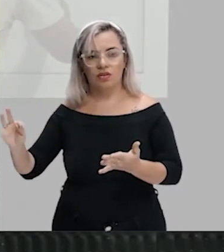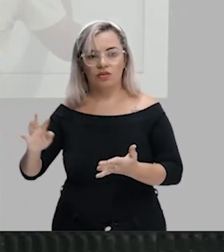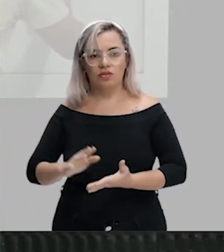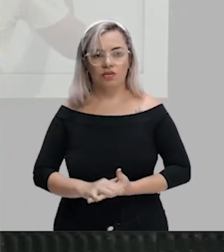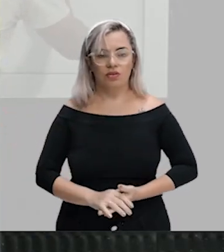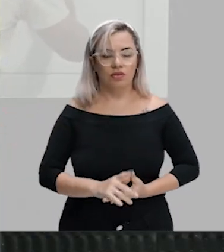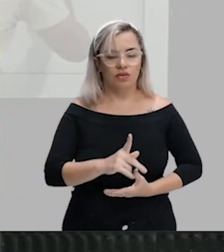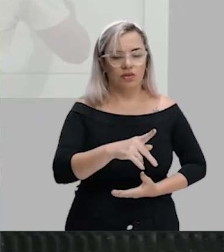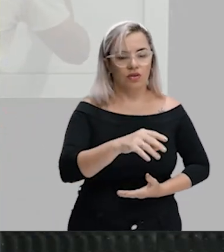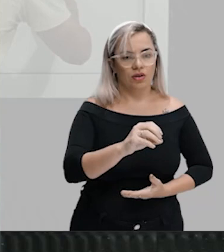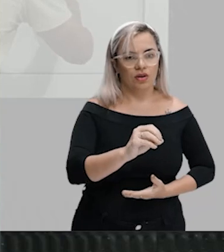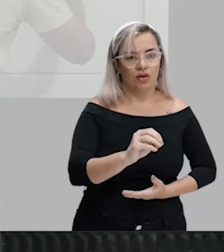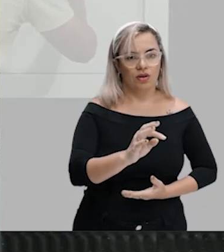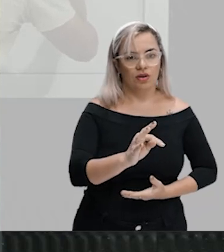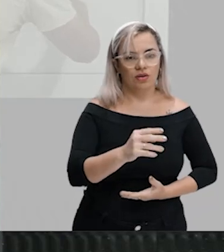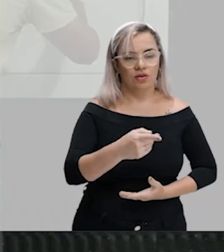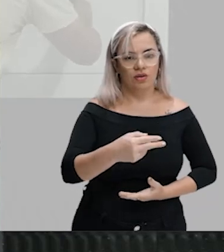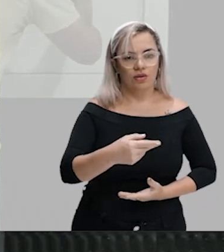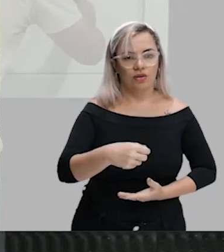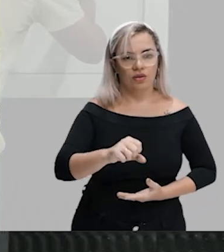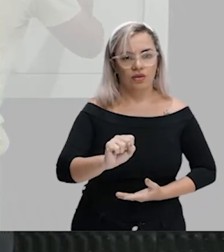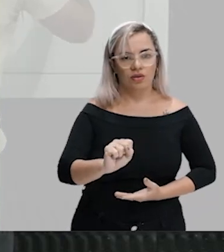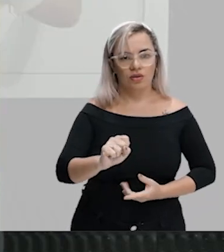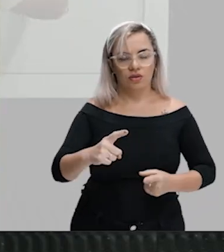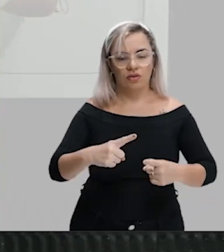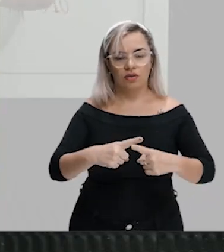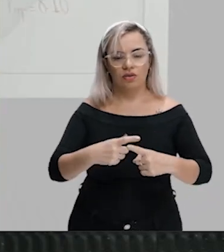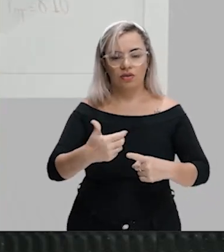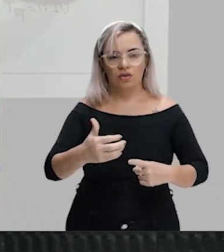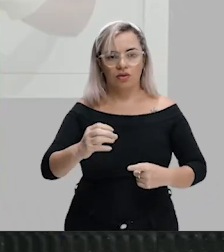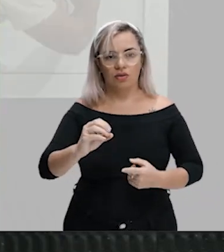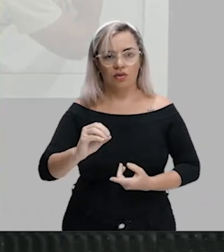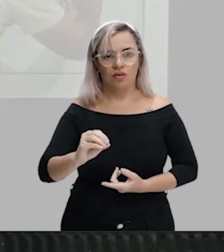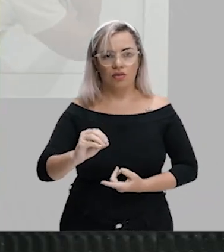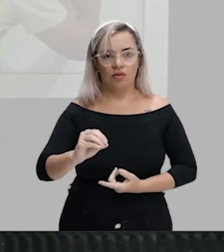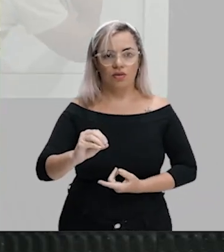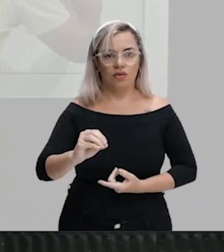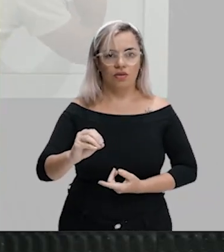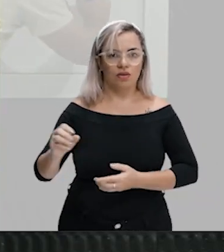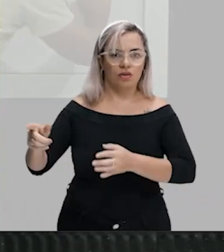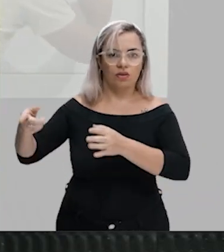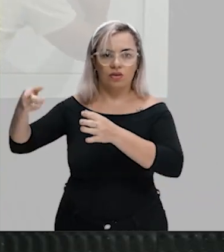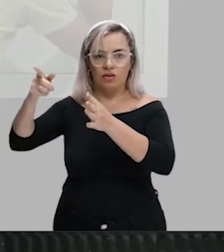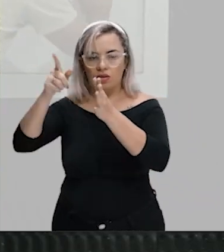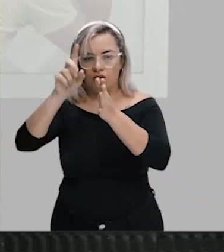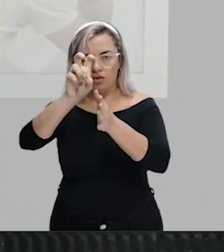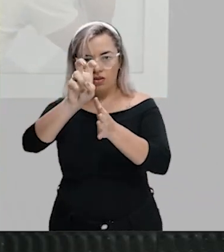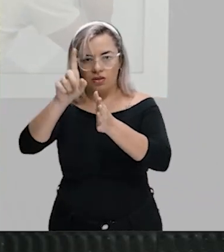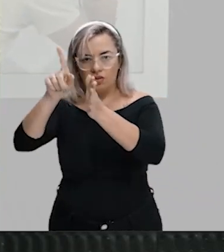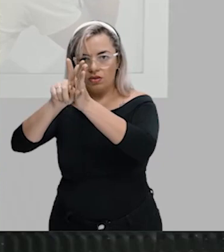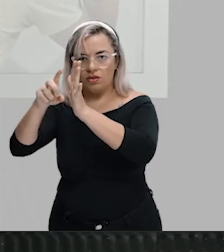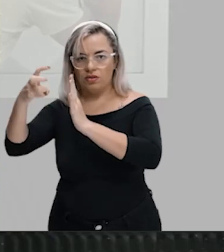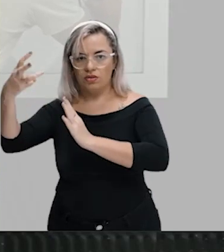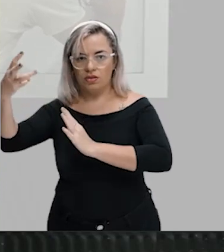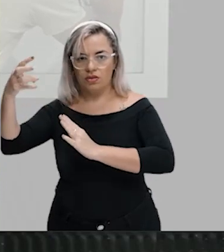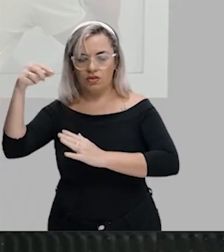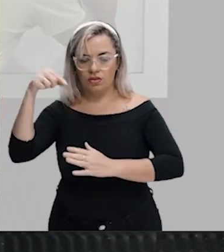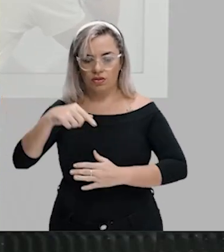vai ser 8 vezes 10. 5 menos 3 vai dar 2, né? 2